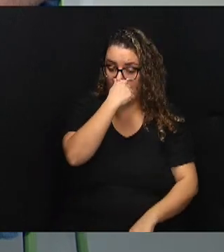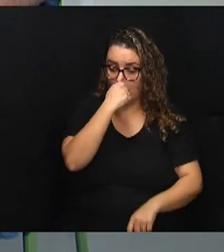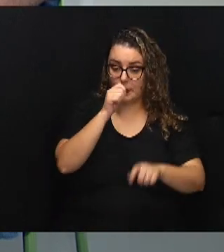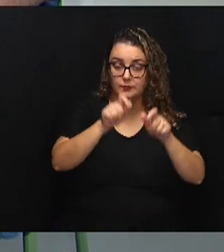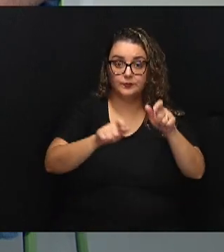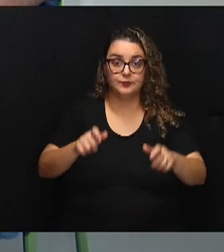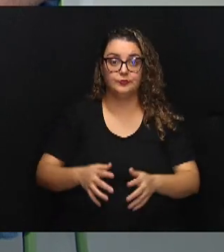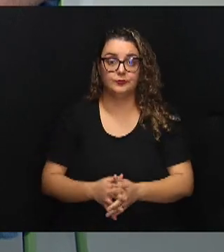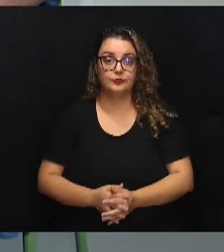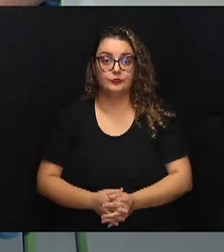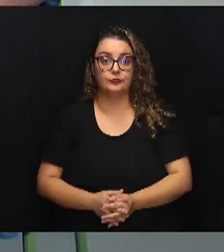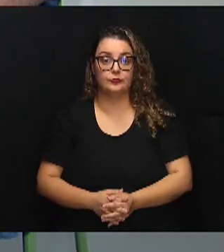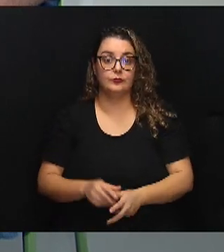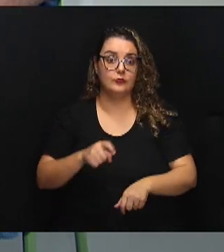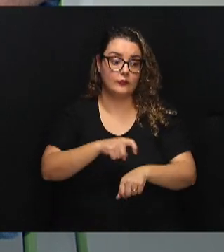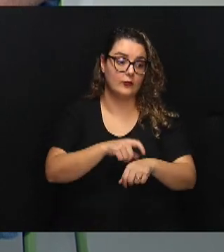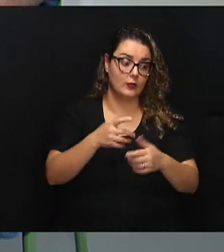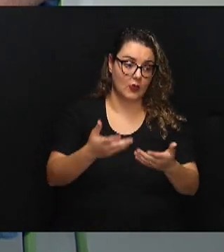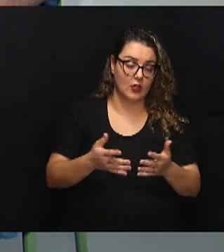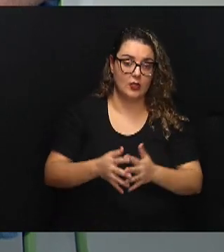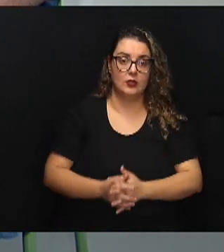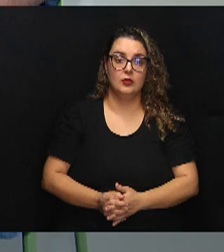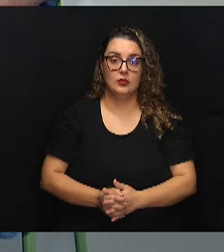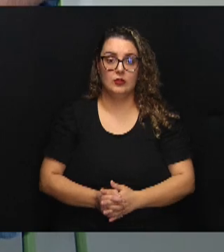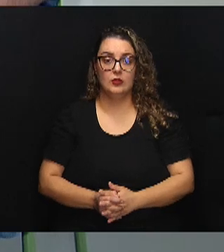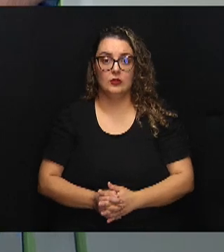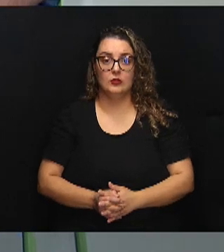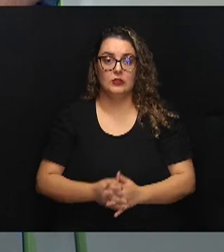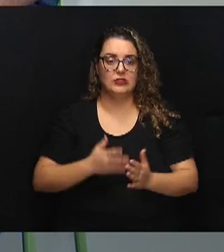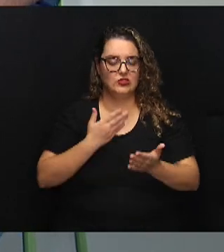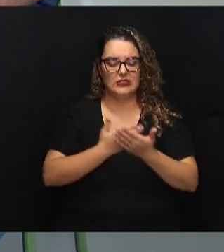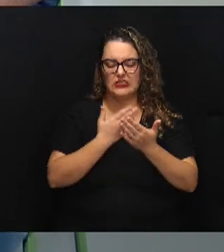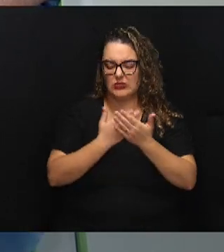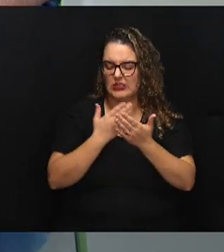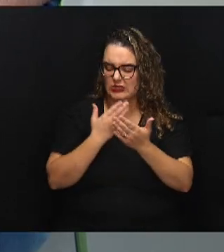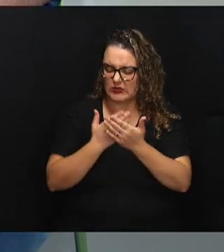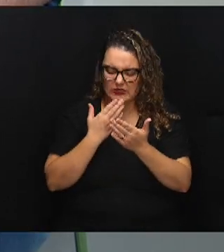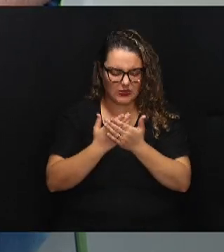né, nesse período? É só estudar?